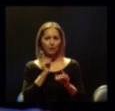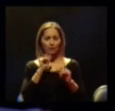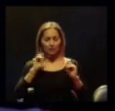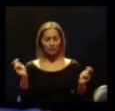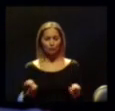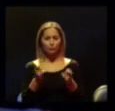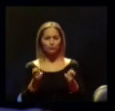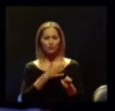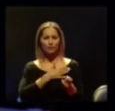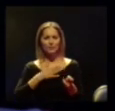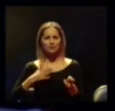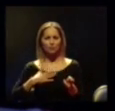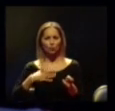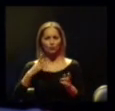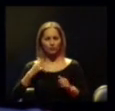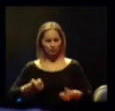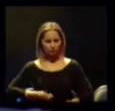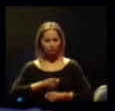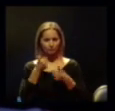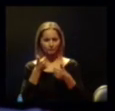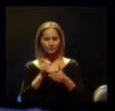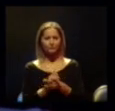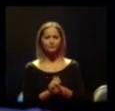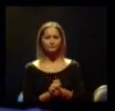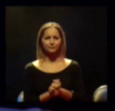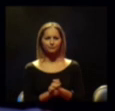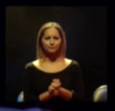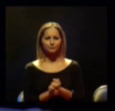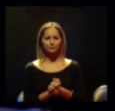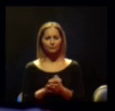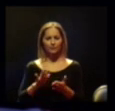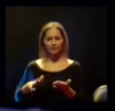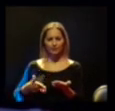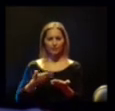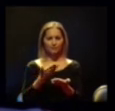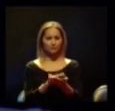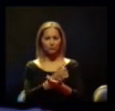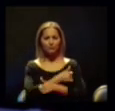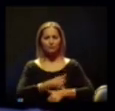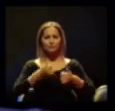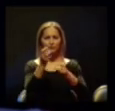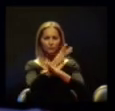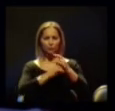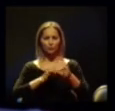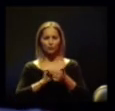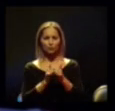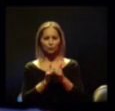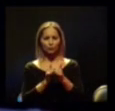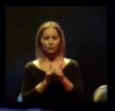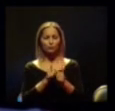da saúde e o alto rendimento. A candidatura à Cidade Europeia do Desporto